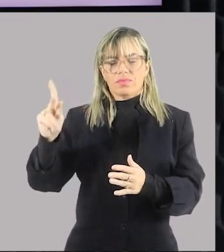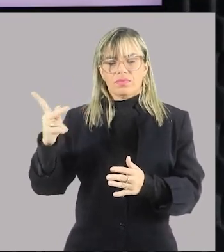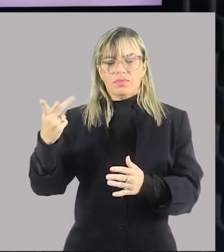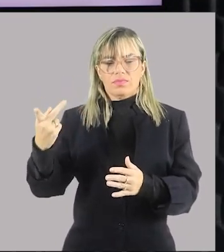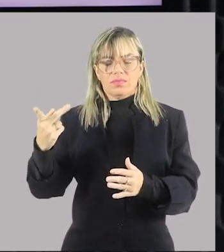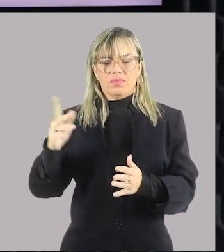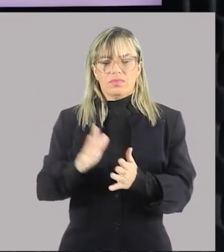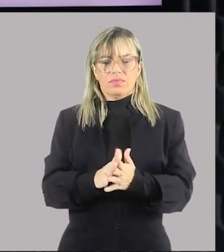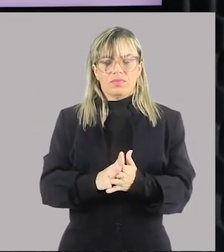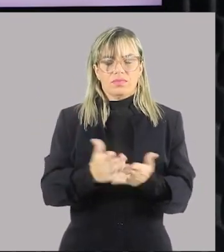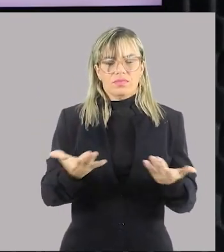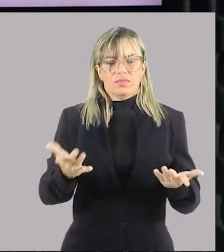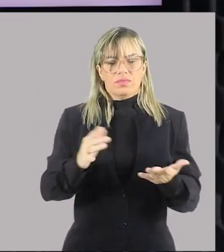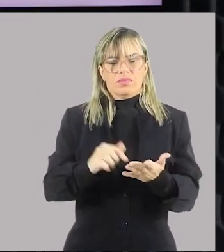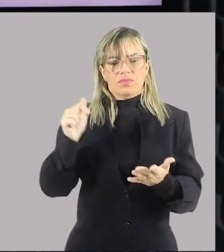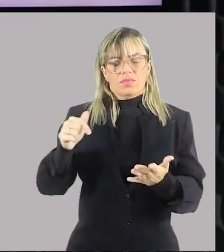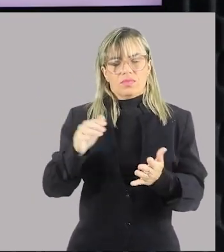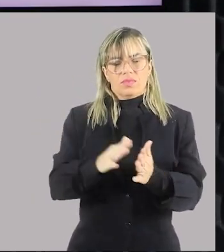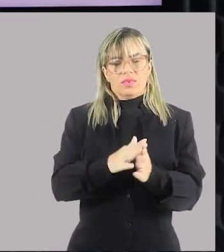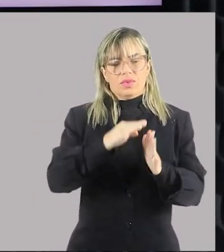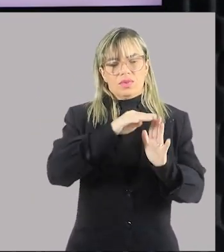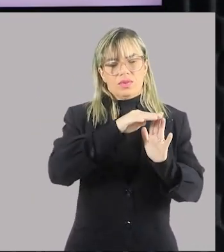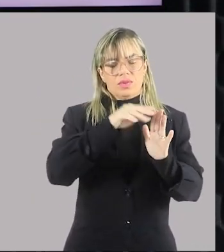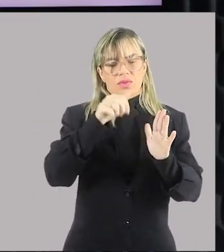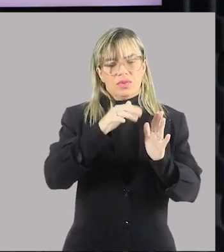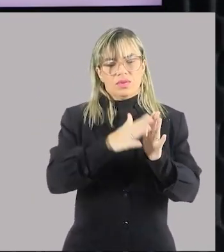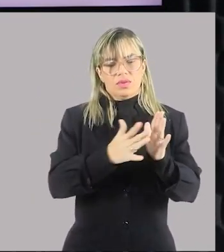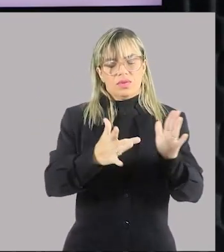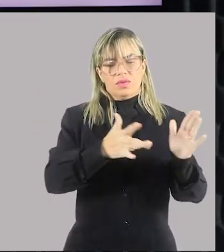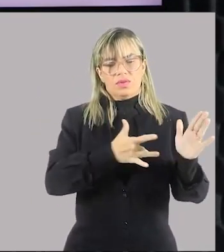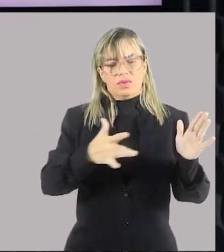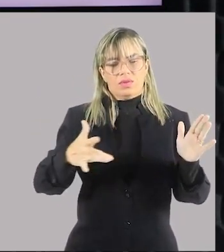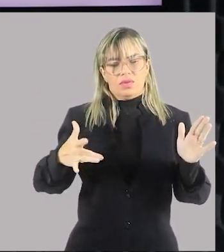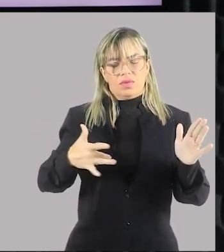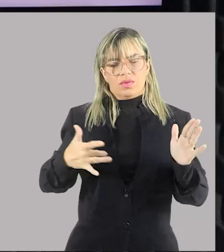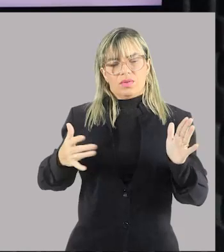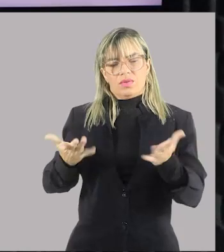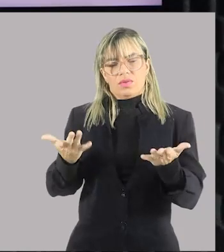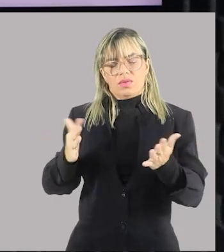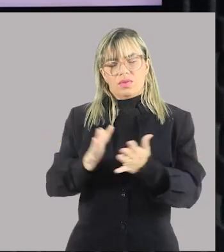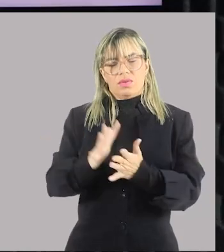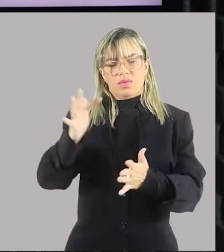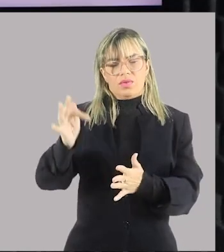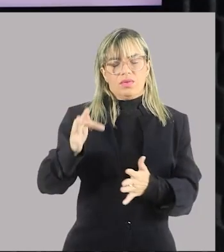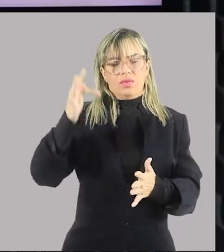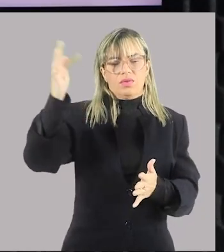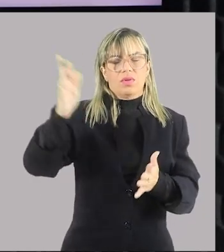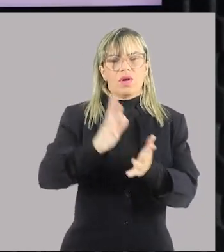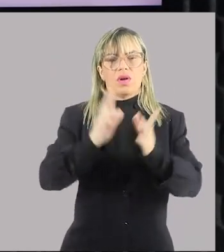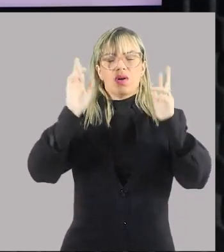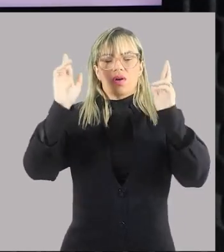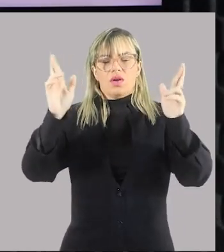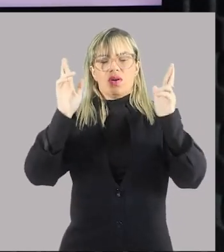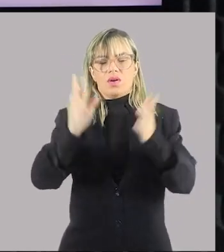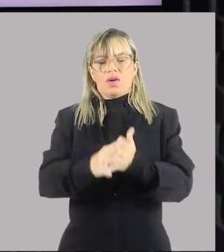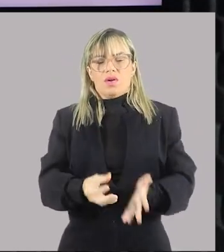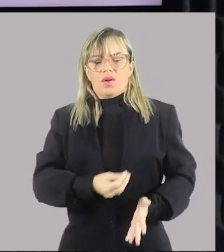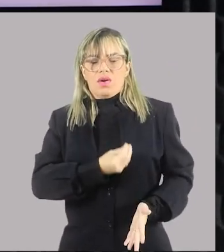então? Saúde, que vai ocasionar longevidade, fruto do aumento de expectativa de vida,